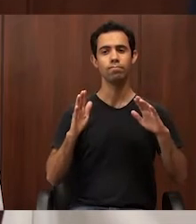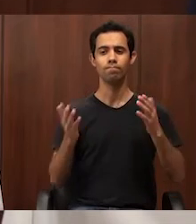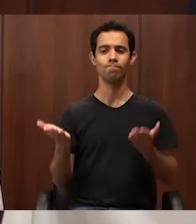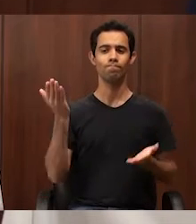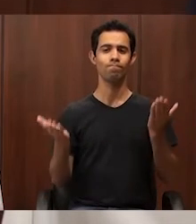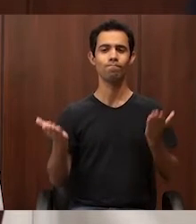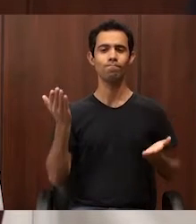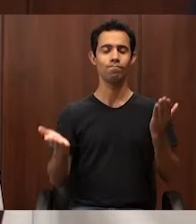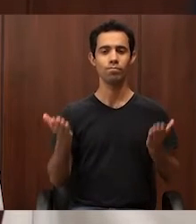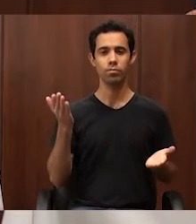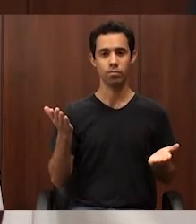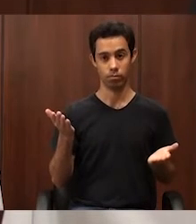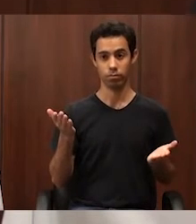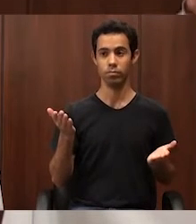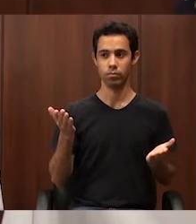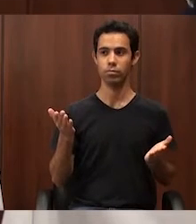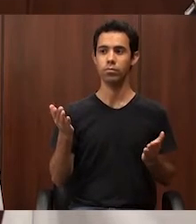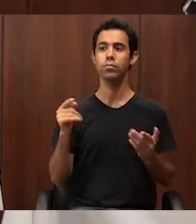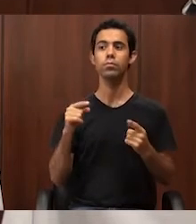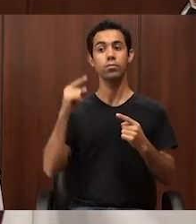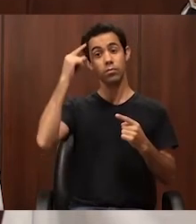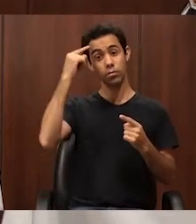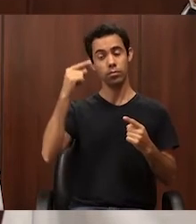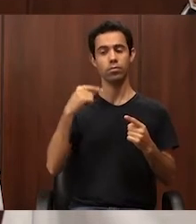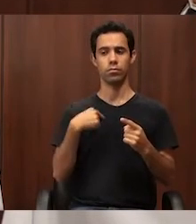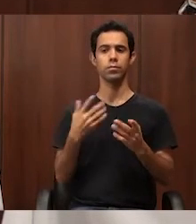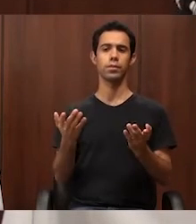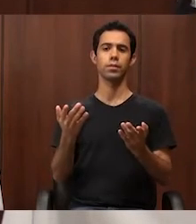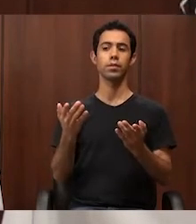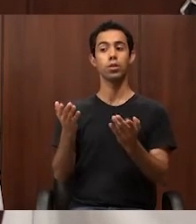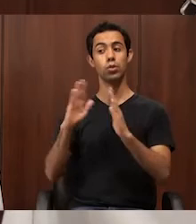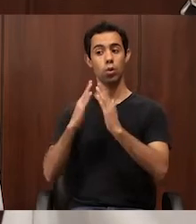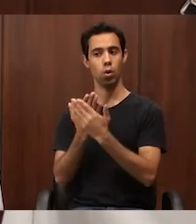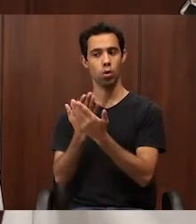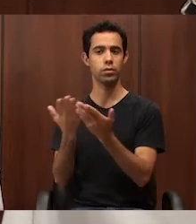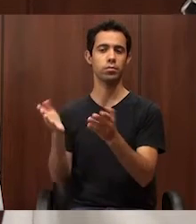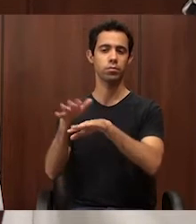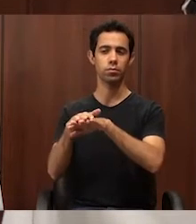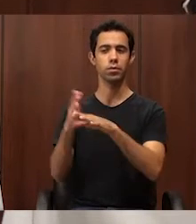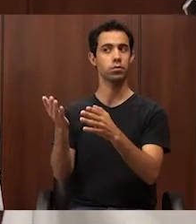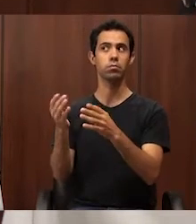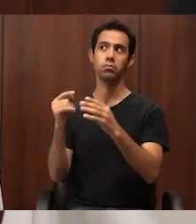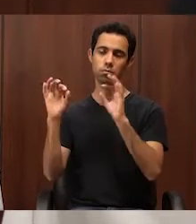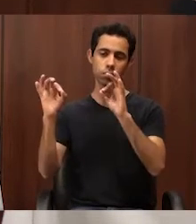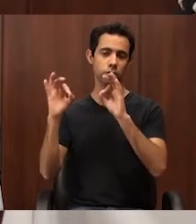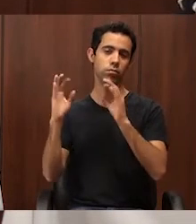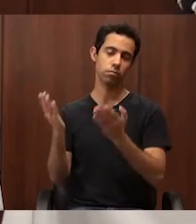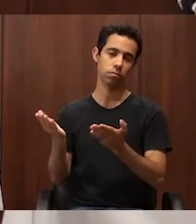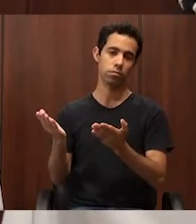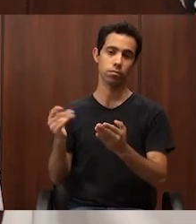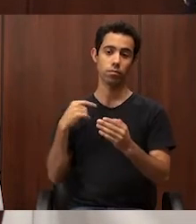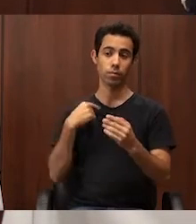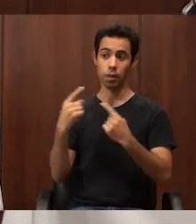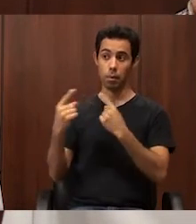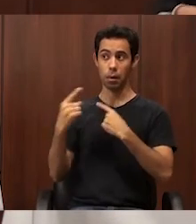sustentam. Então, eu ainda considero essa possibilidade da escola especial para alguns alunos e não queria descartar essa